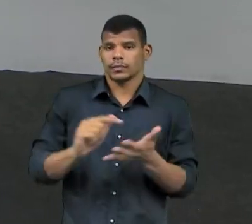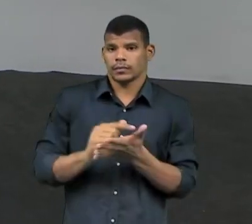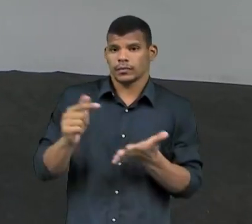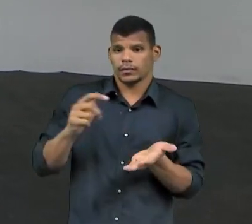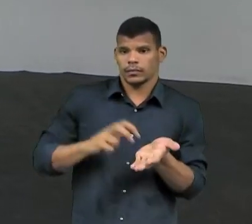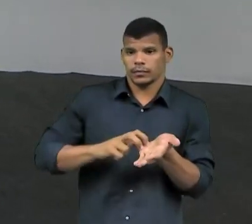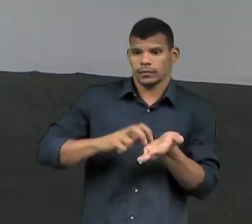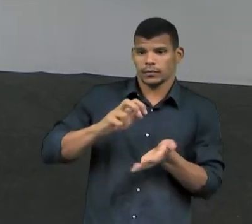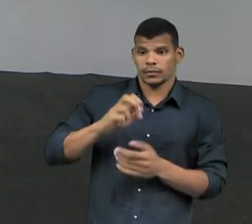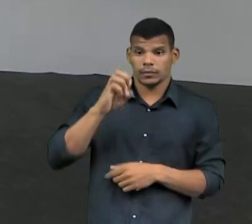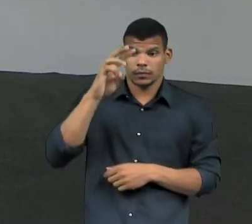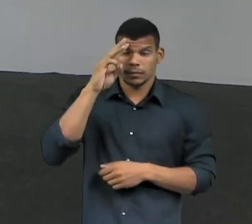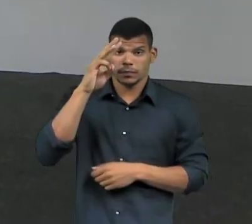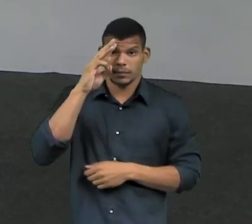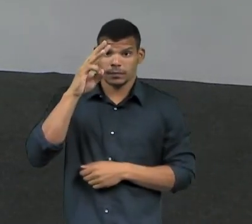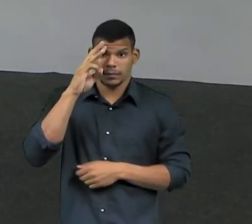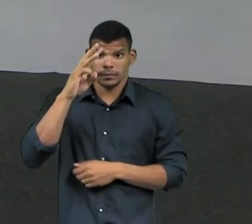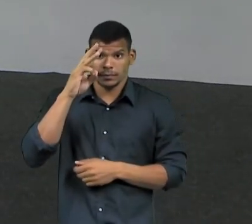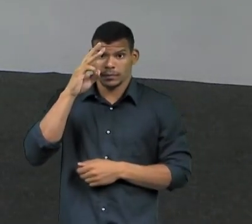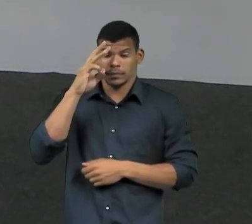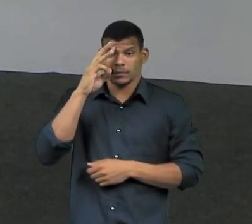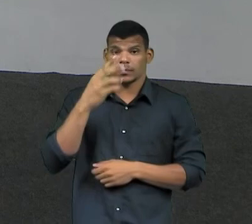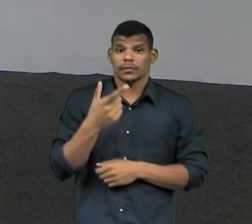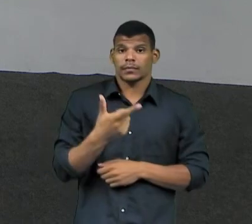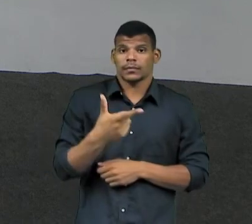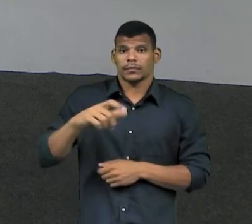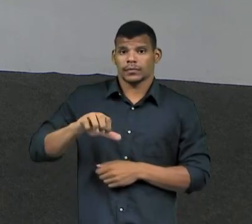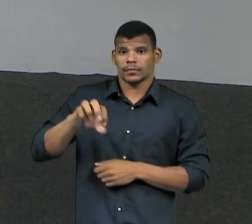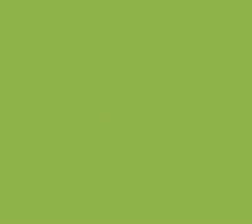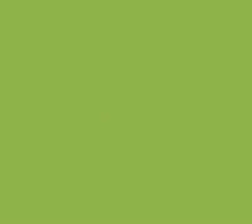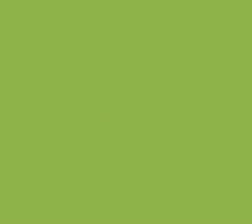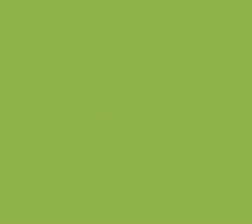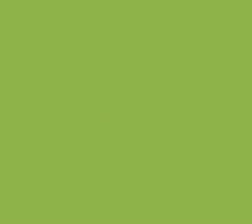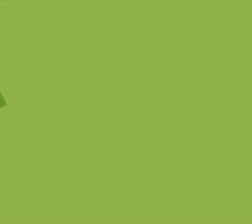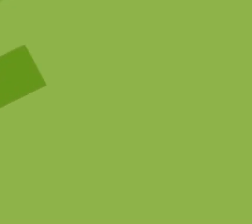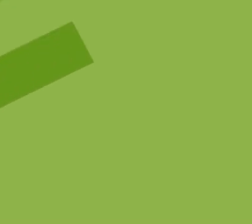desta terça-feira, 29 de março de 2022.